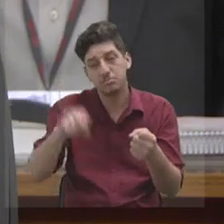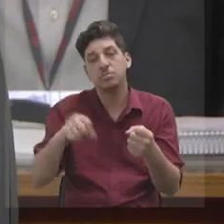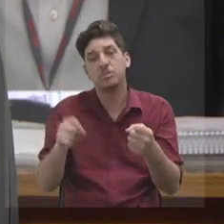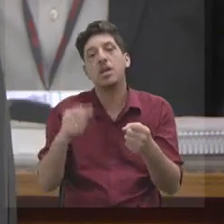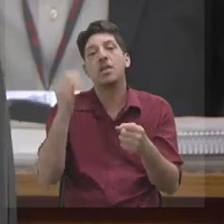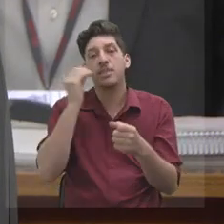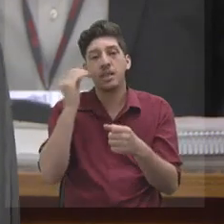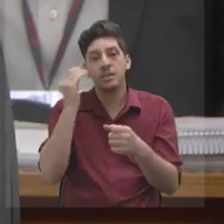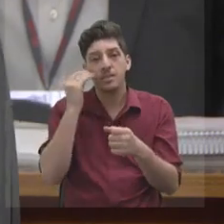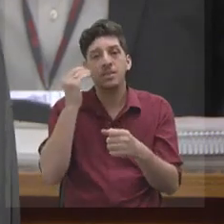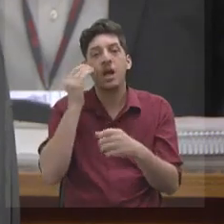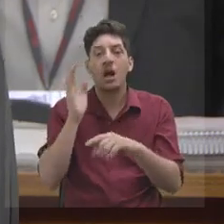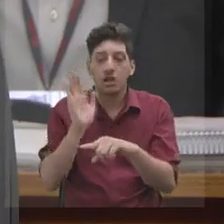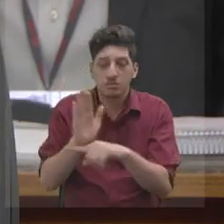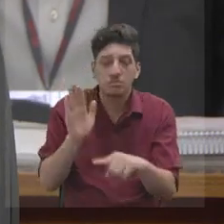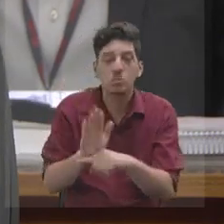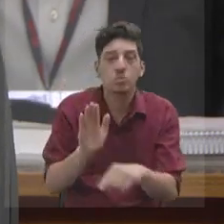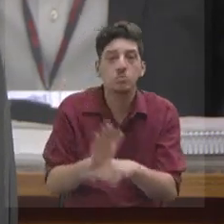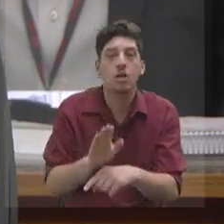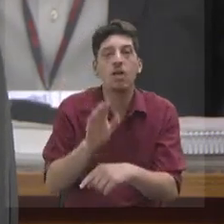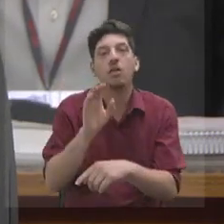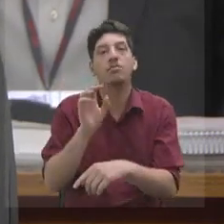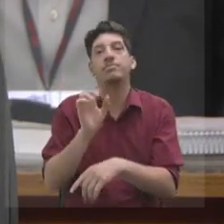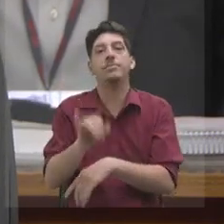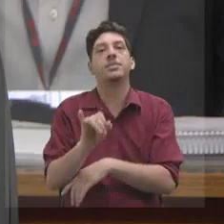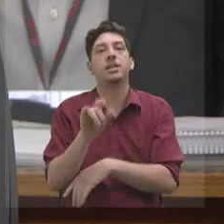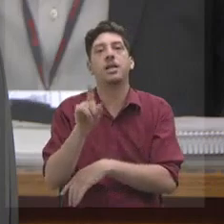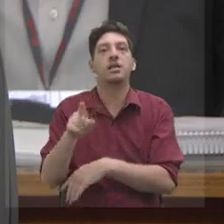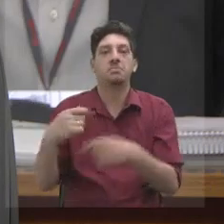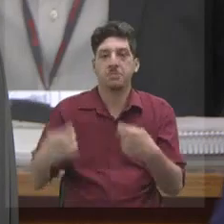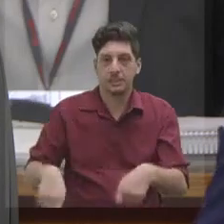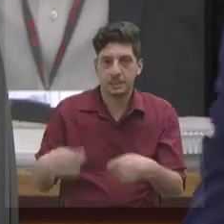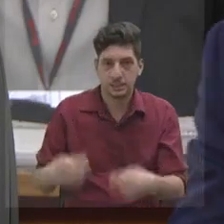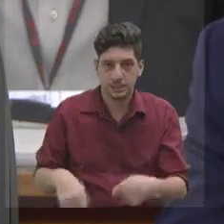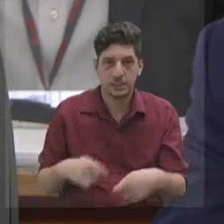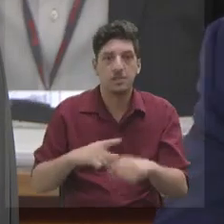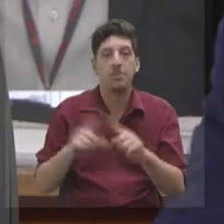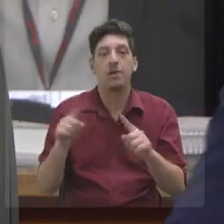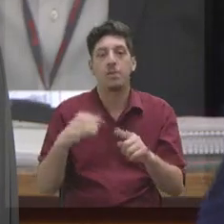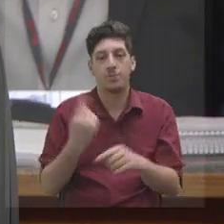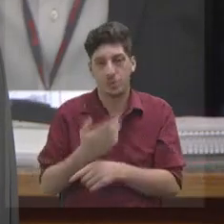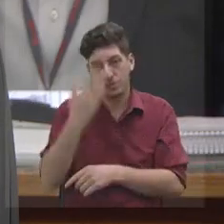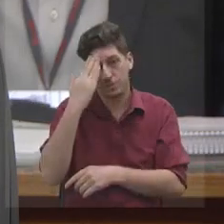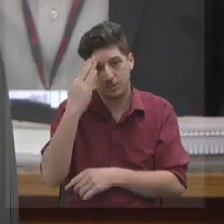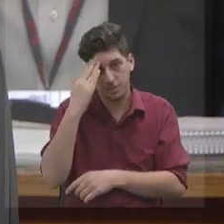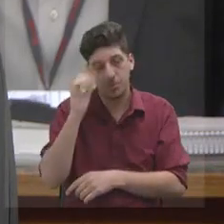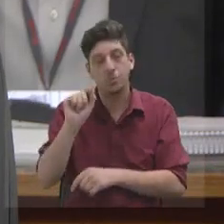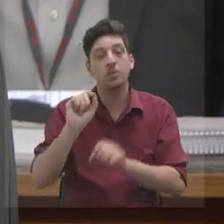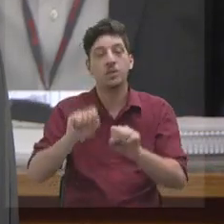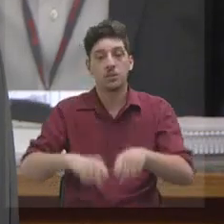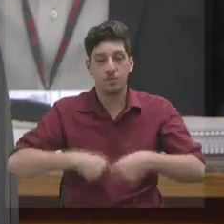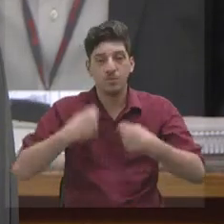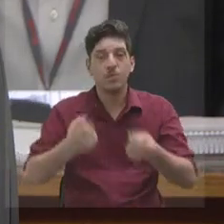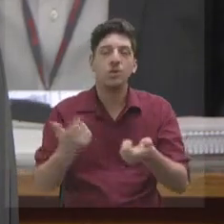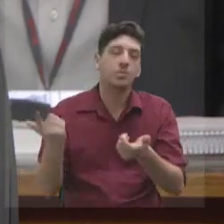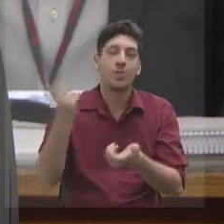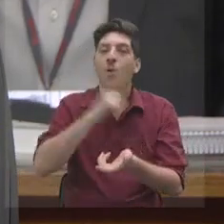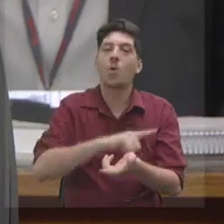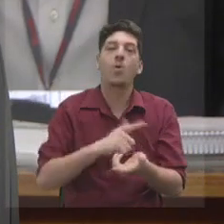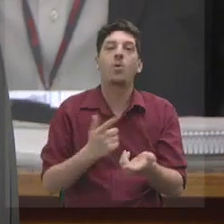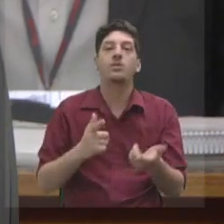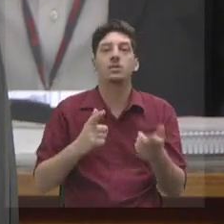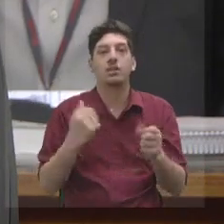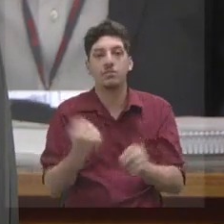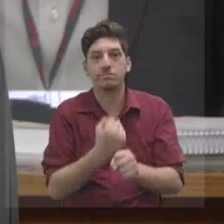contribuir para uma conta né se essa conta né for necessário mas a gente vê de fato assim que um esforço de otimização redução